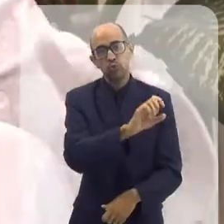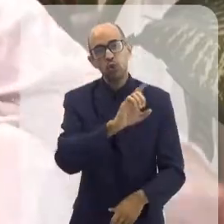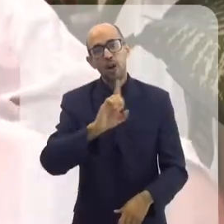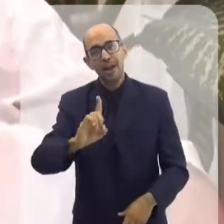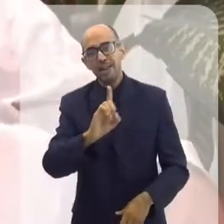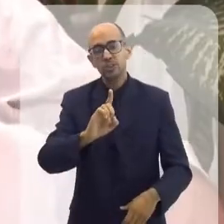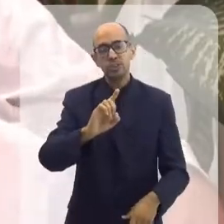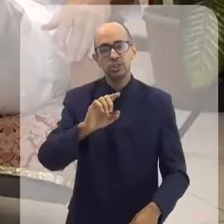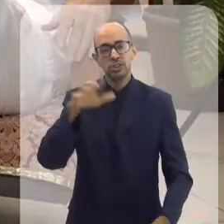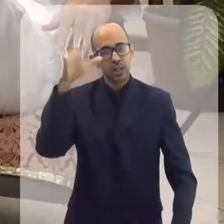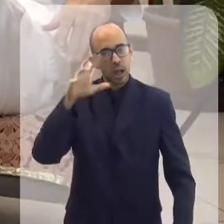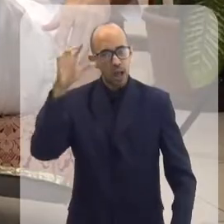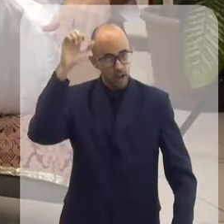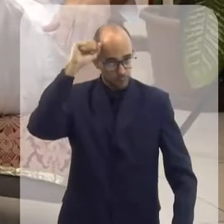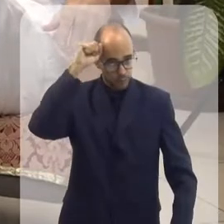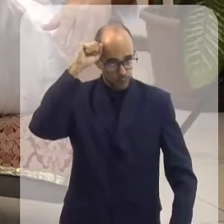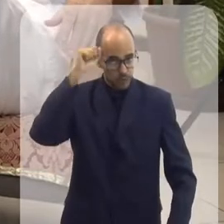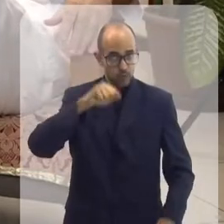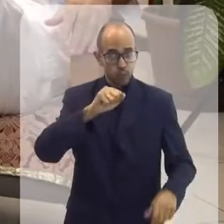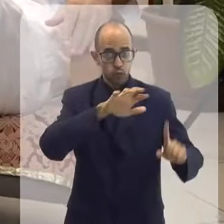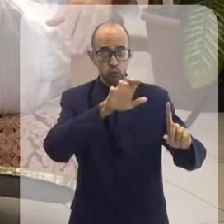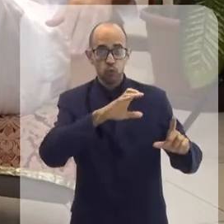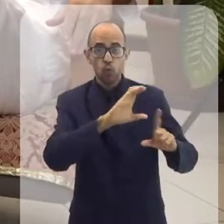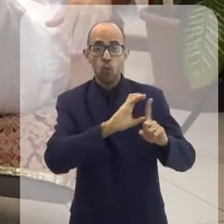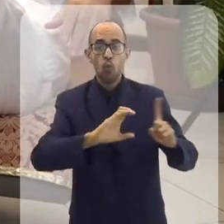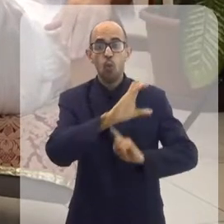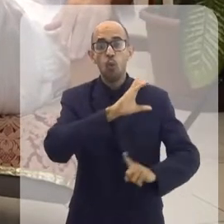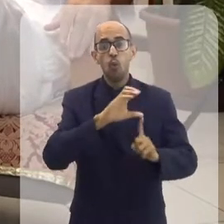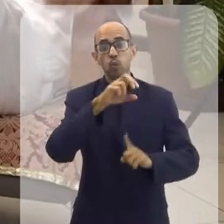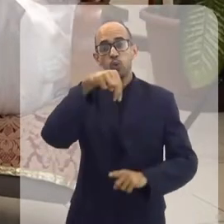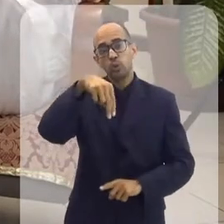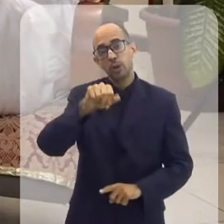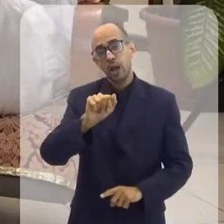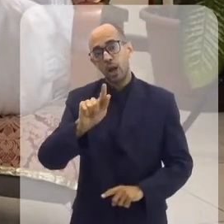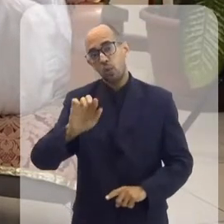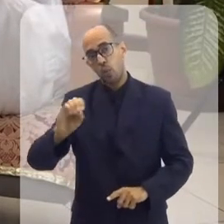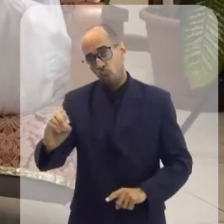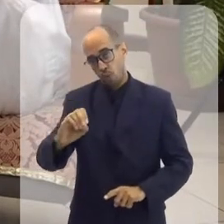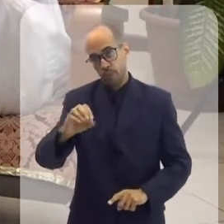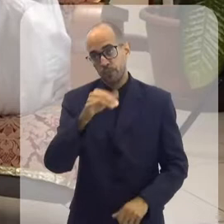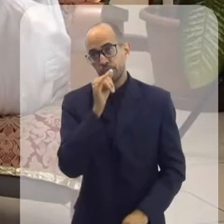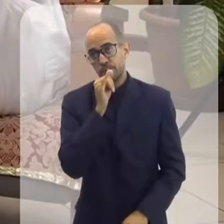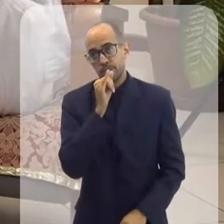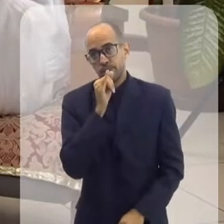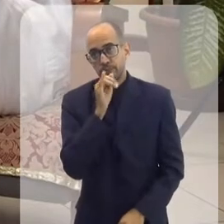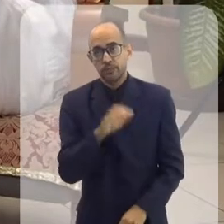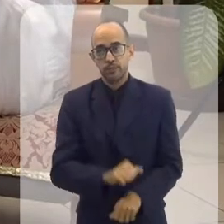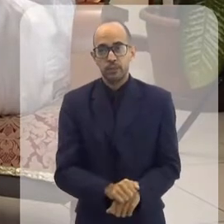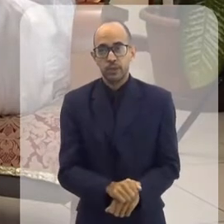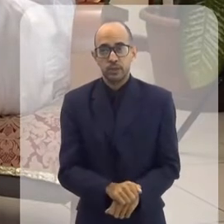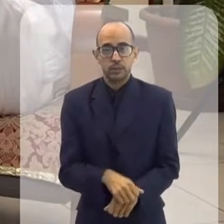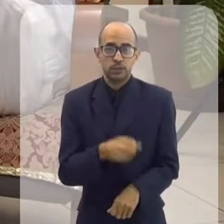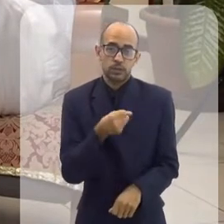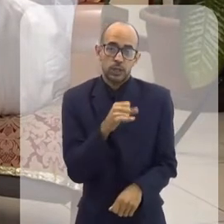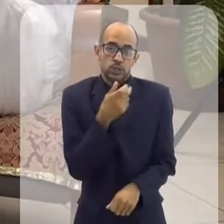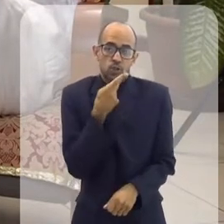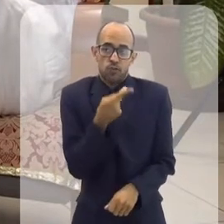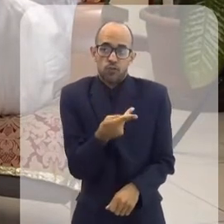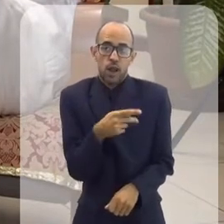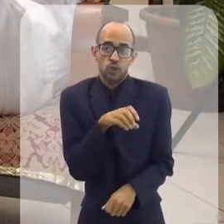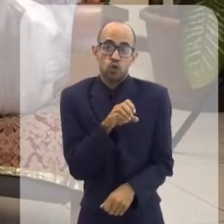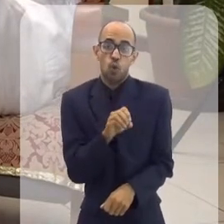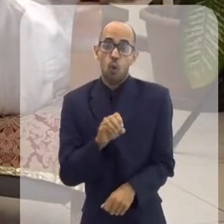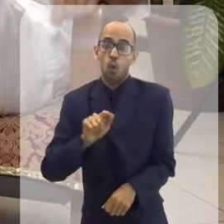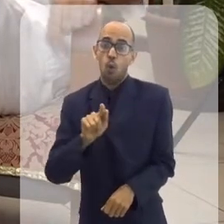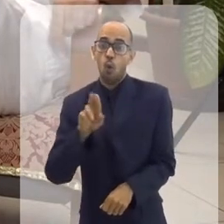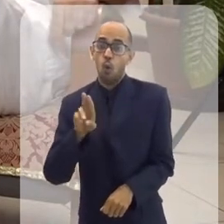no culto nagô quando a gente fala de Xangô a gente tá falando da divindade que é oriunda de oyó quando a